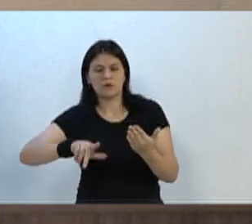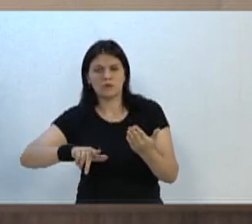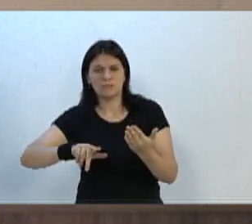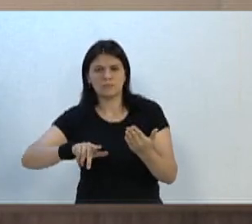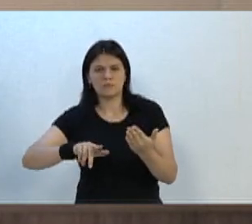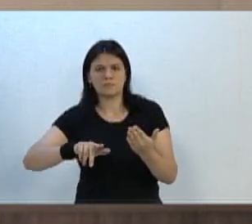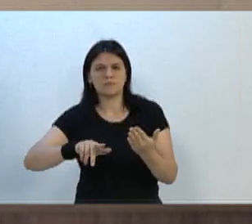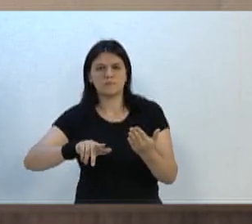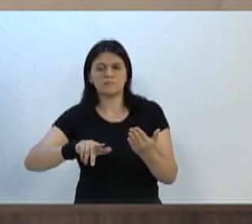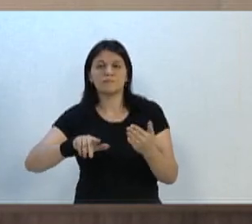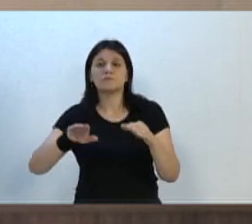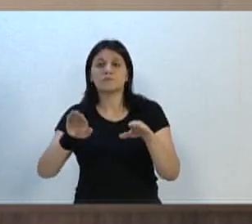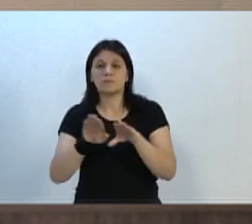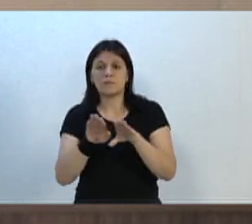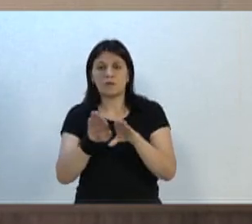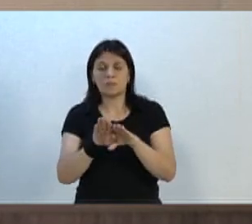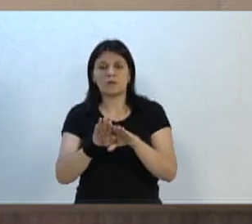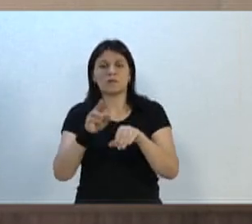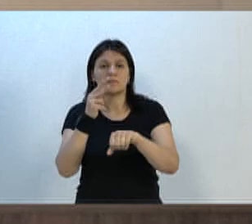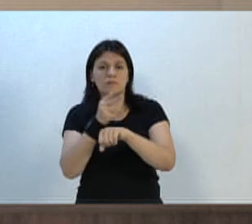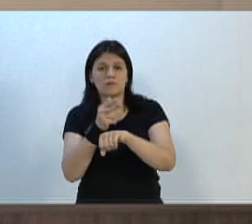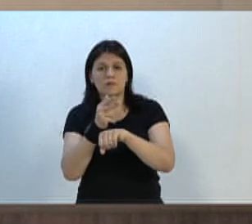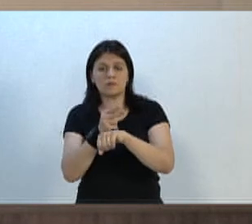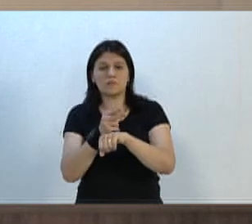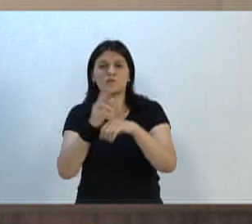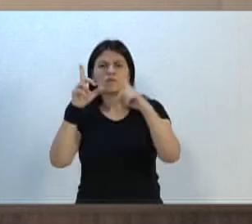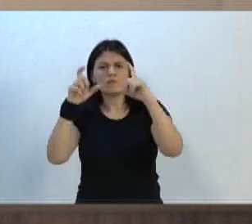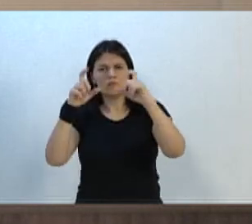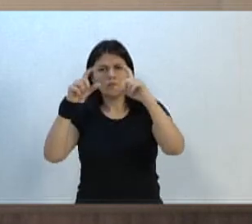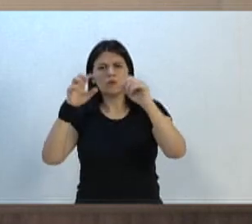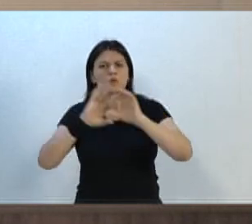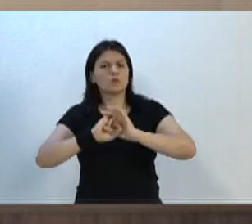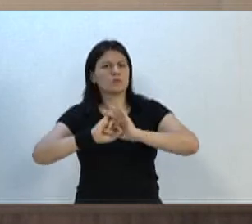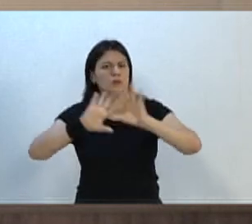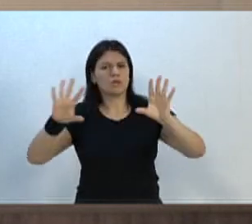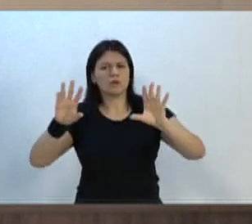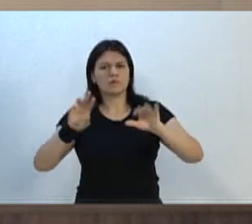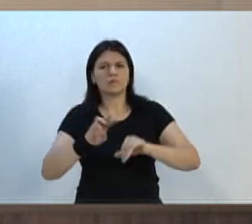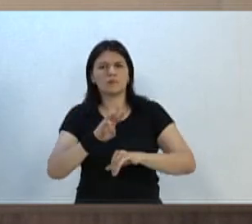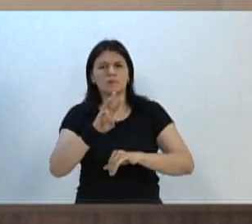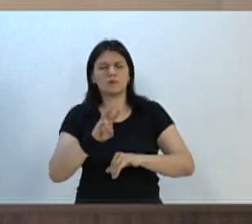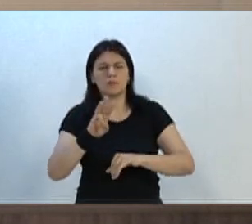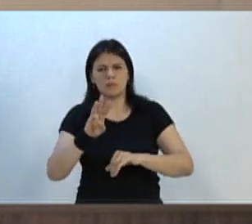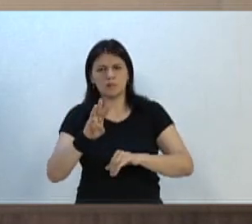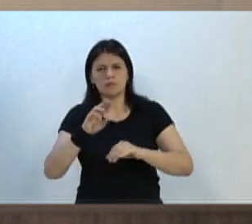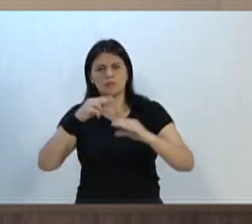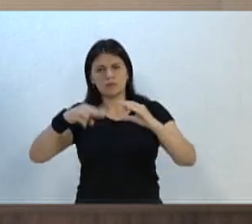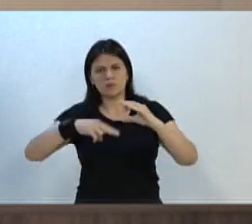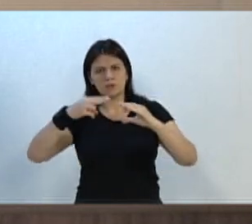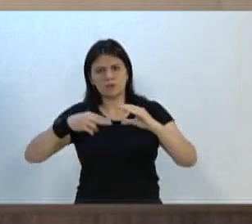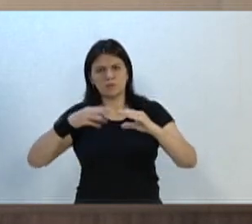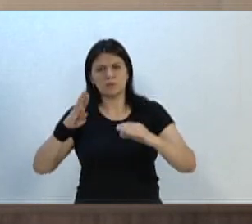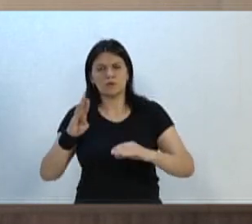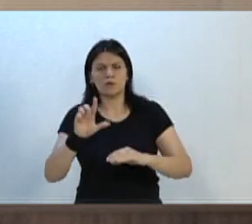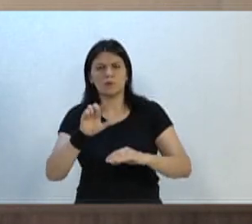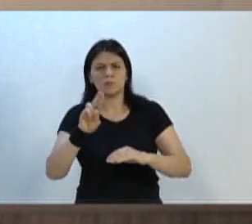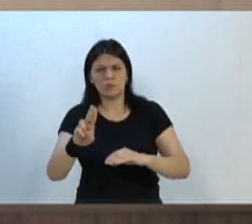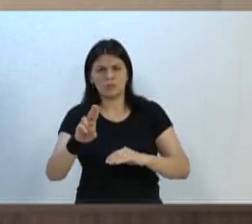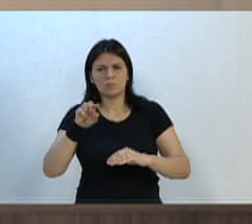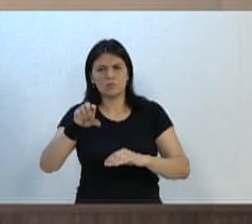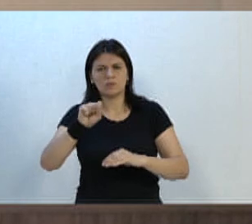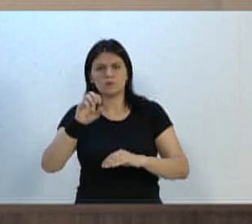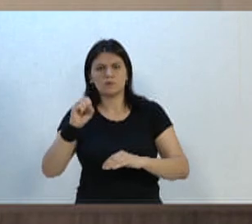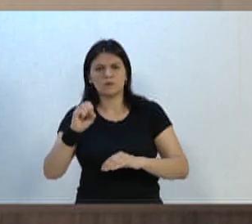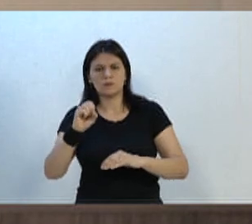Android IOS tanto vídeo como os fotos ficam disponíveis no site da câmara câmara blu.sc.com.br a Câmara Municipal de